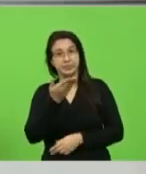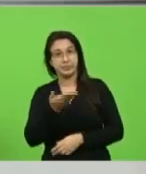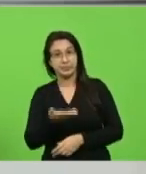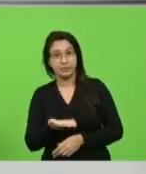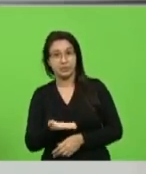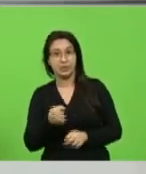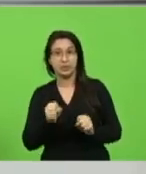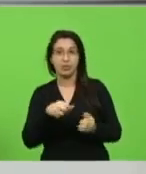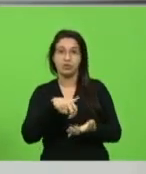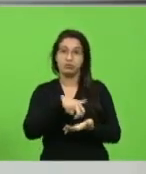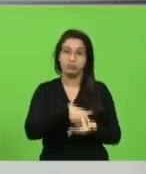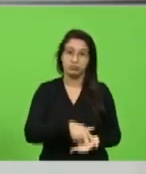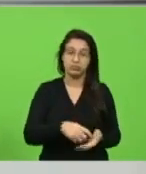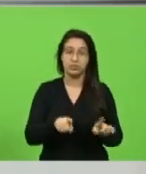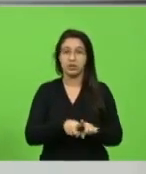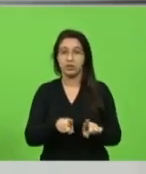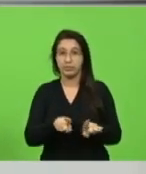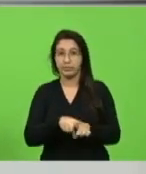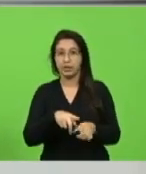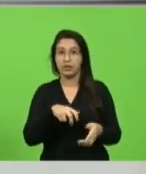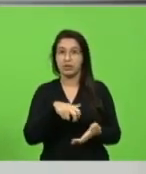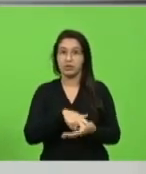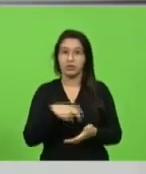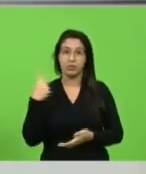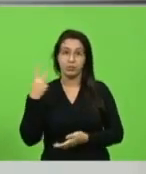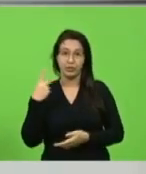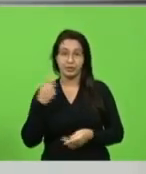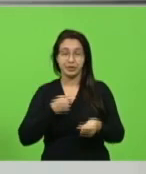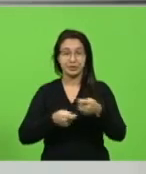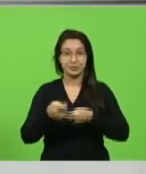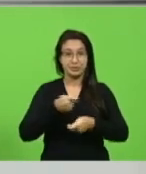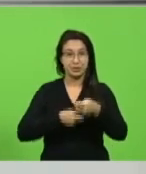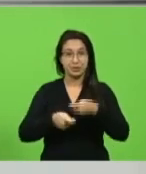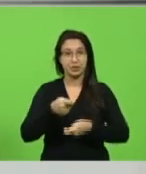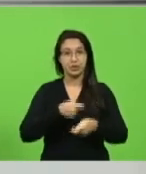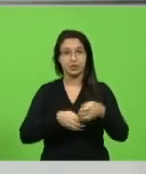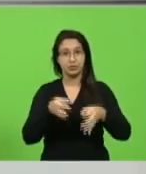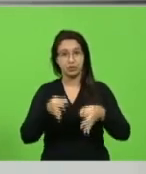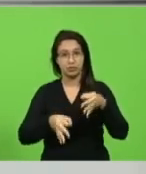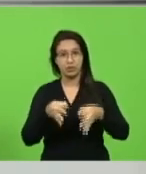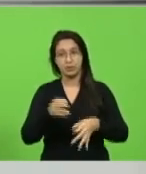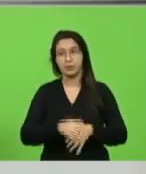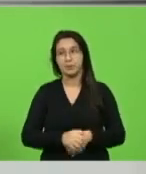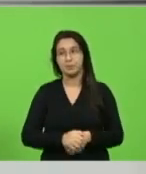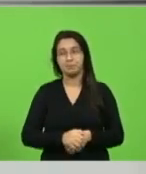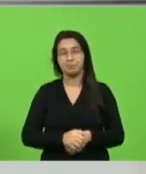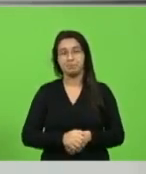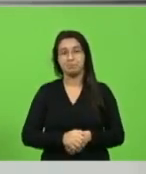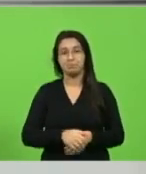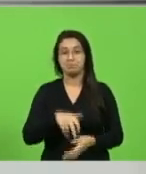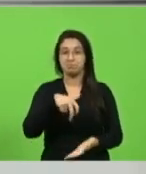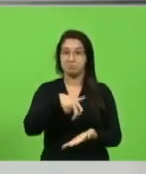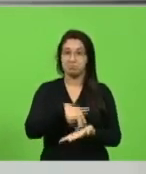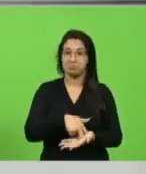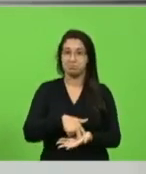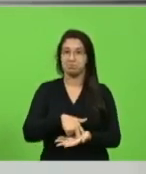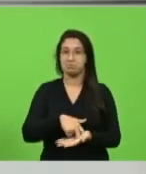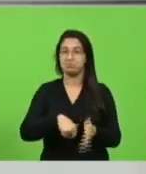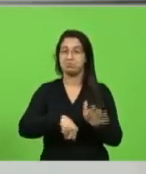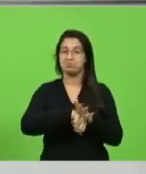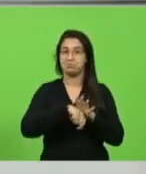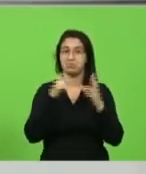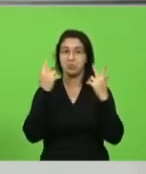sanção política administrativa, ainda a punição do delito comum. Por igual,